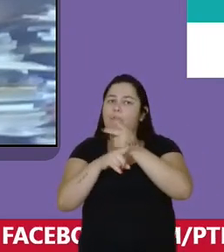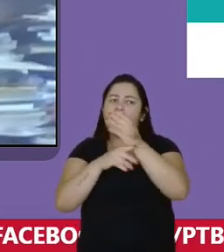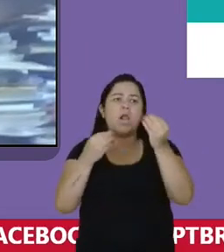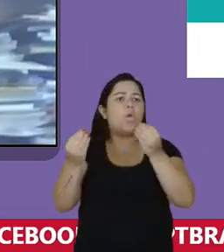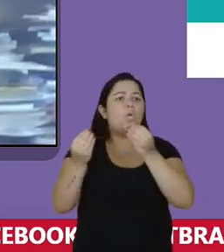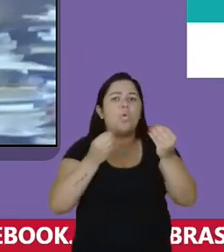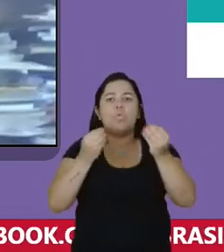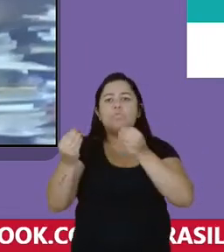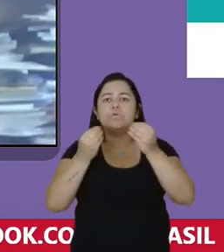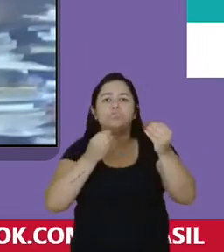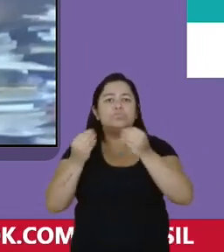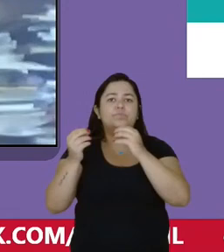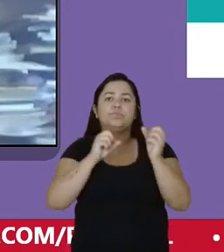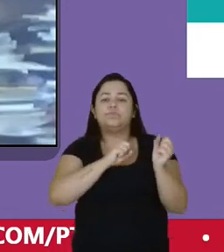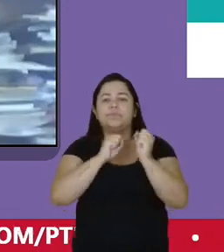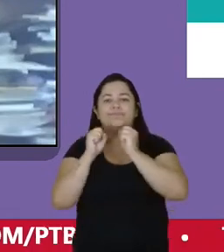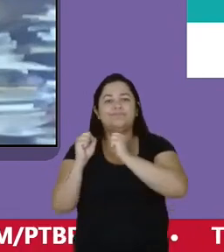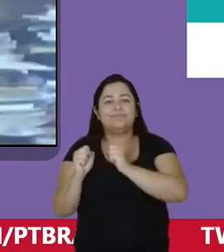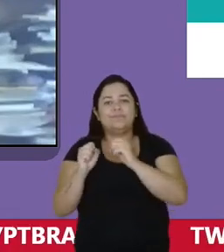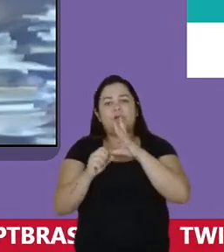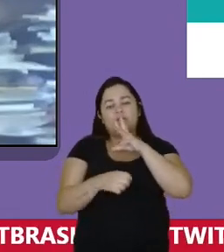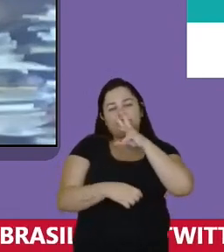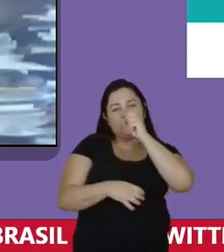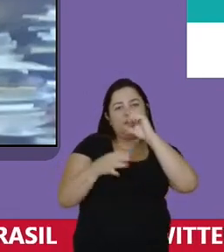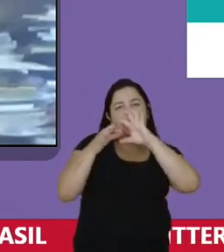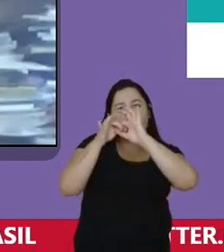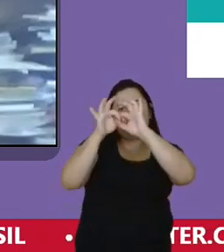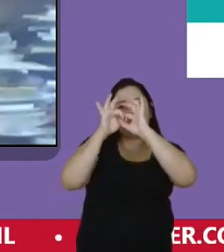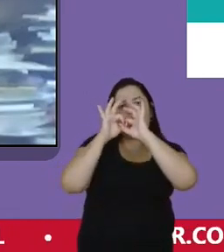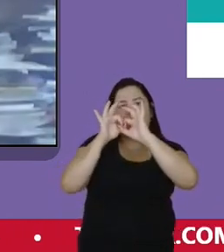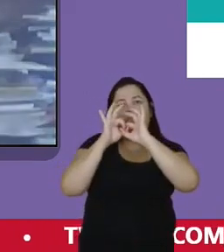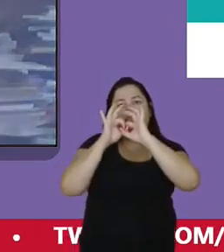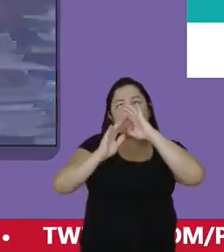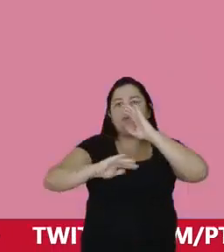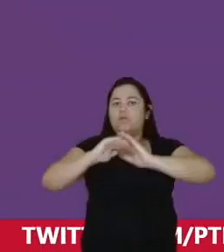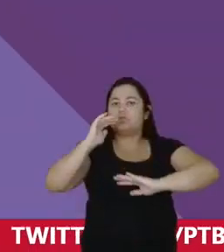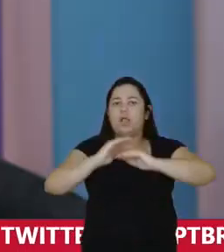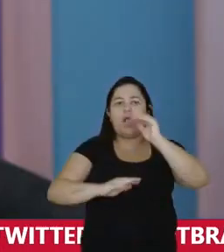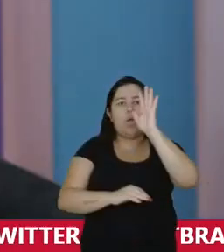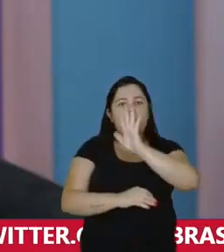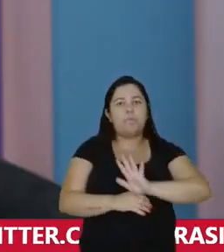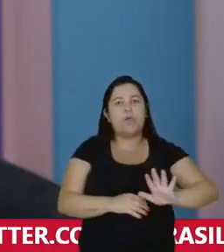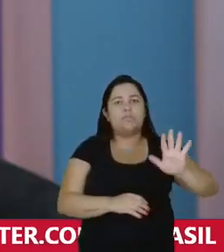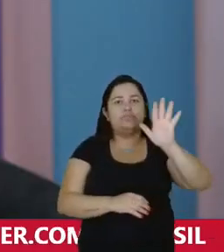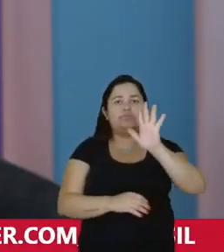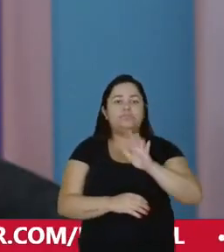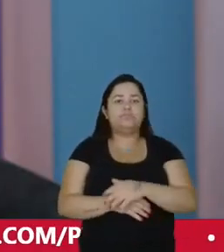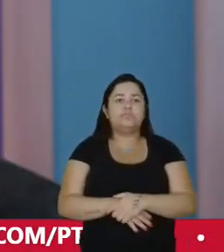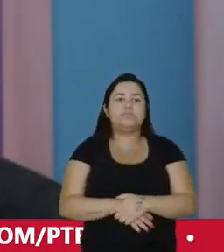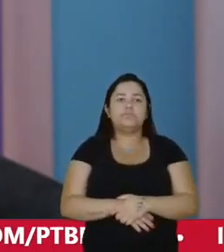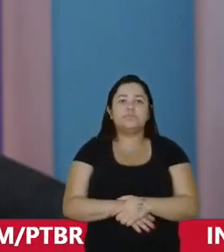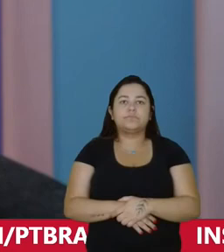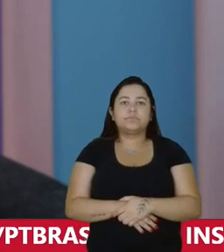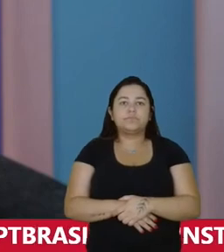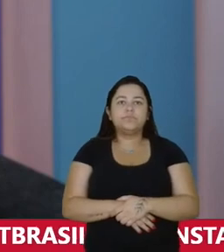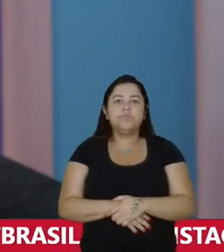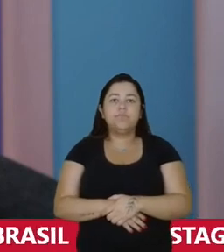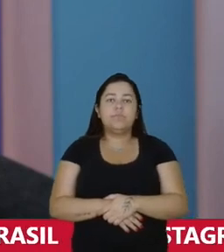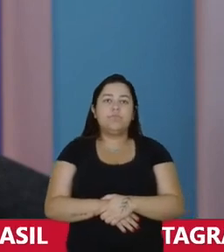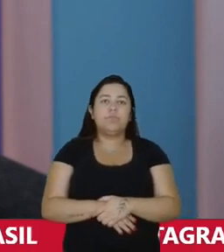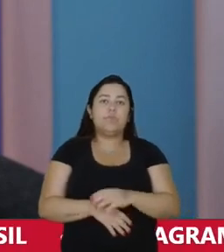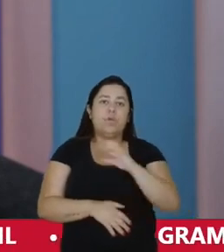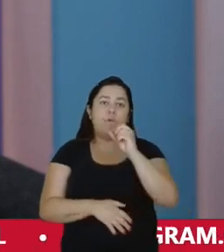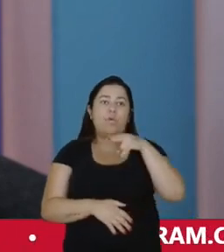como podemos fortalecer essa grande ação nacional. O conceito